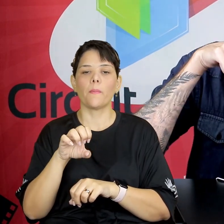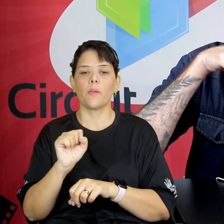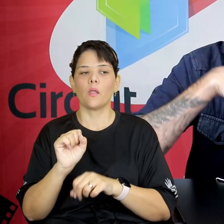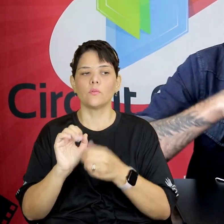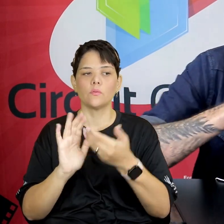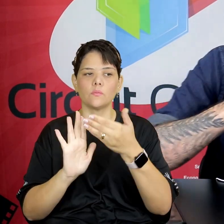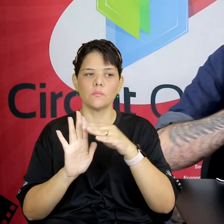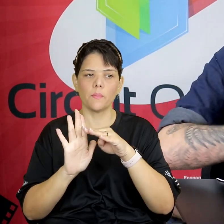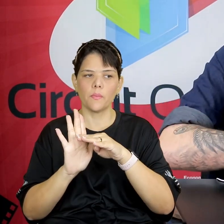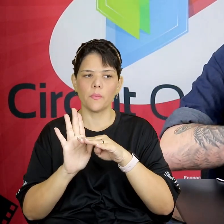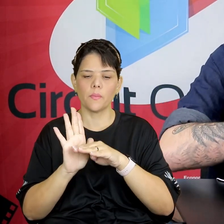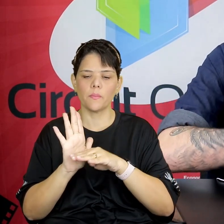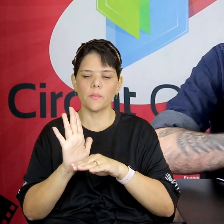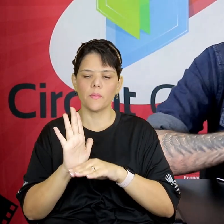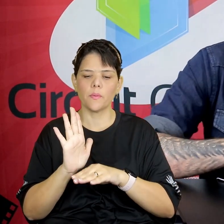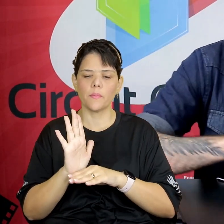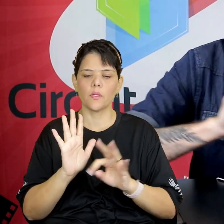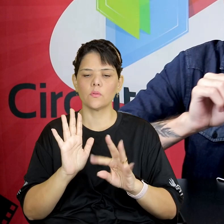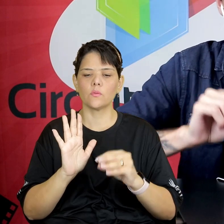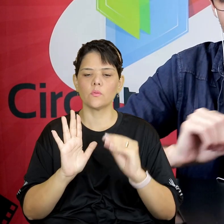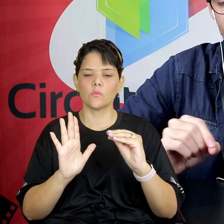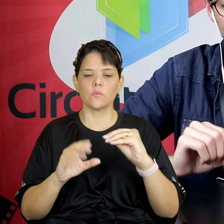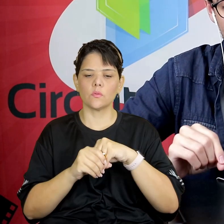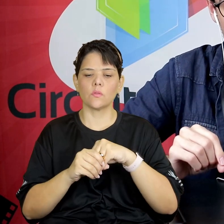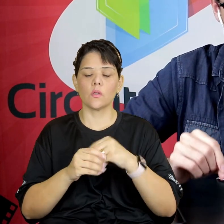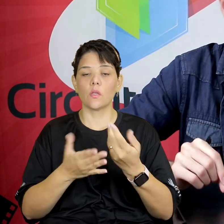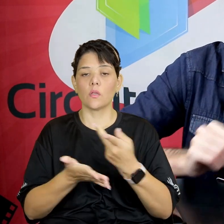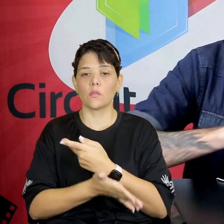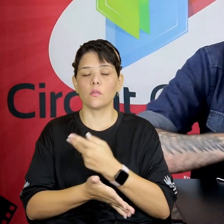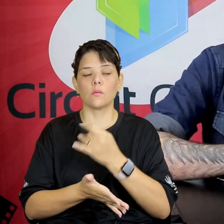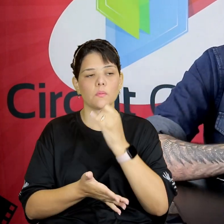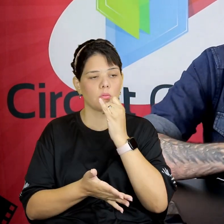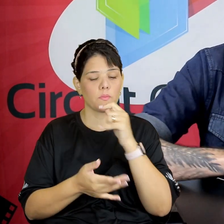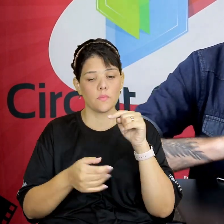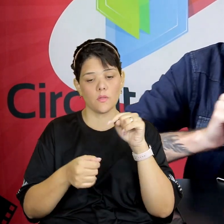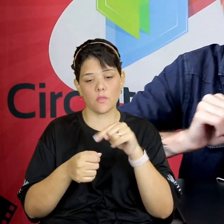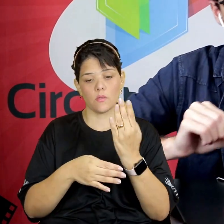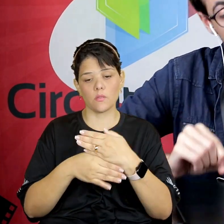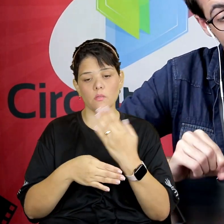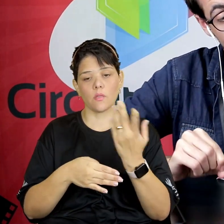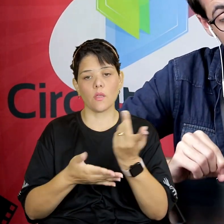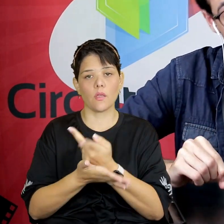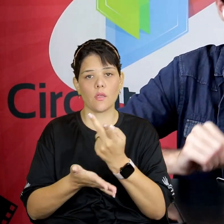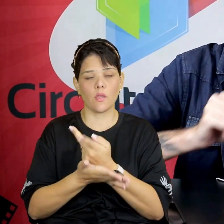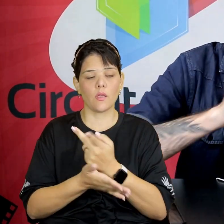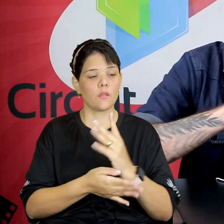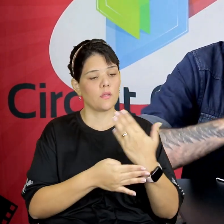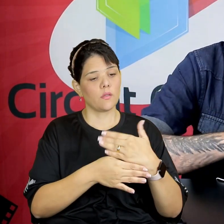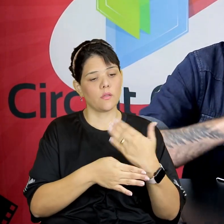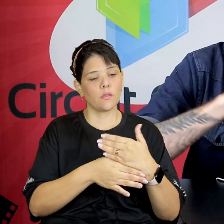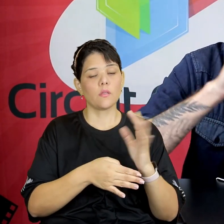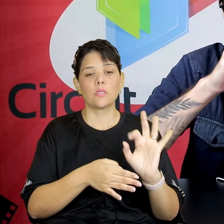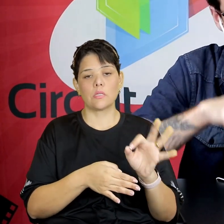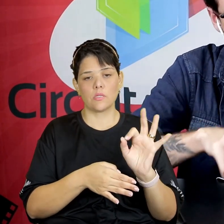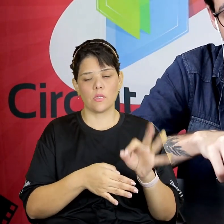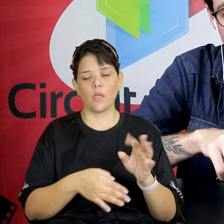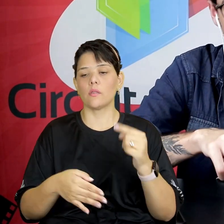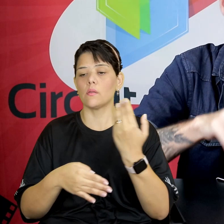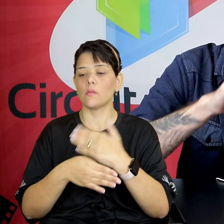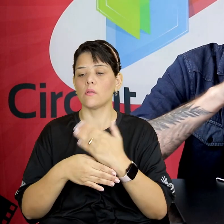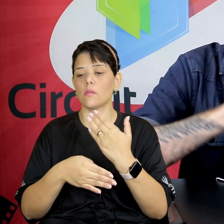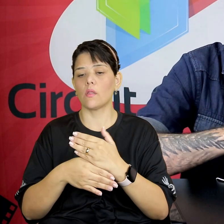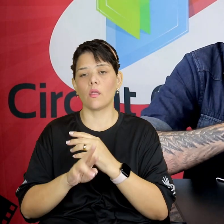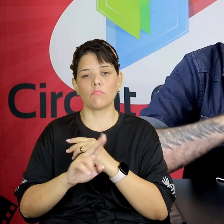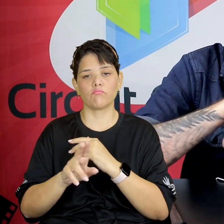tem o feedback. Então, esse take deu errado, esse take deu certo, esse take